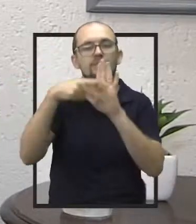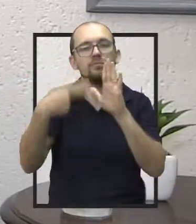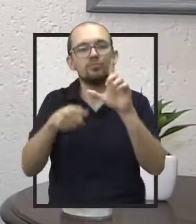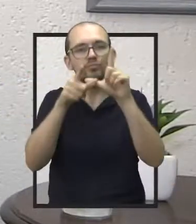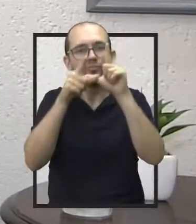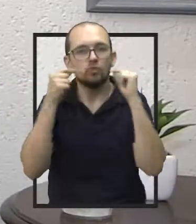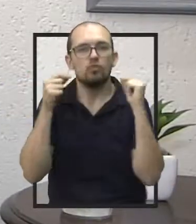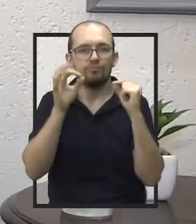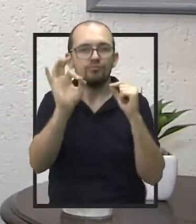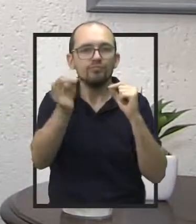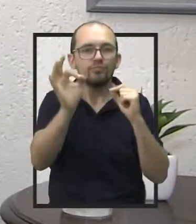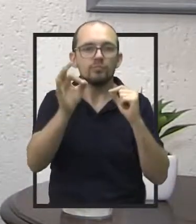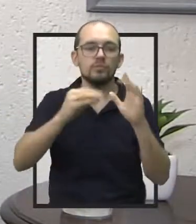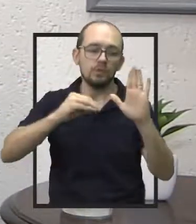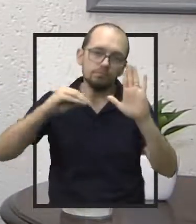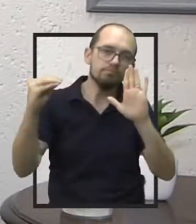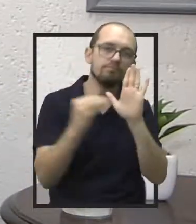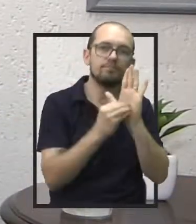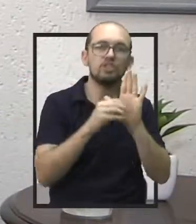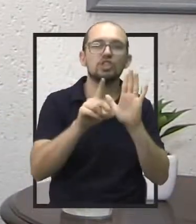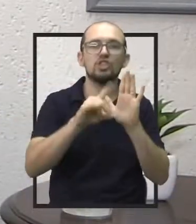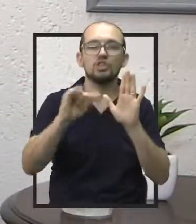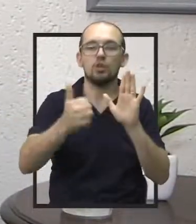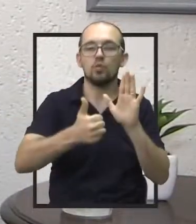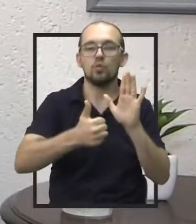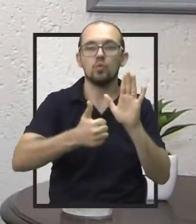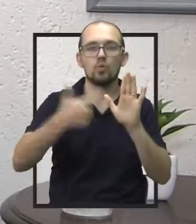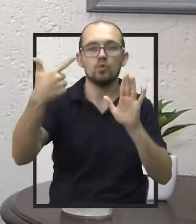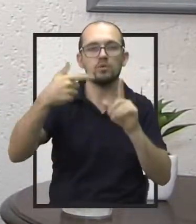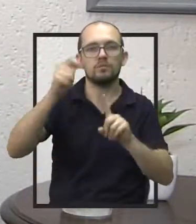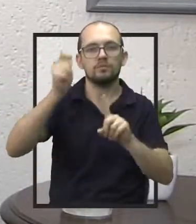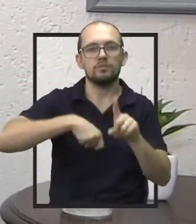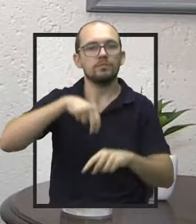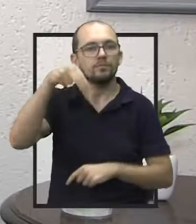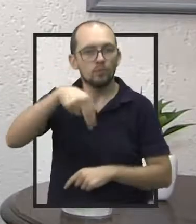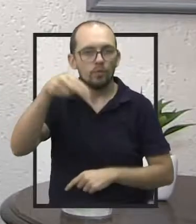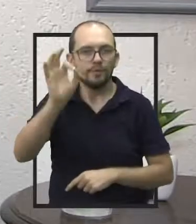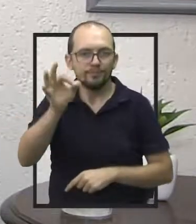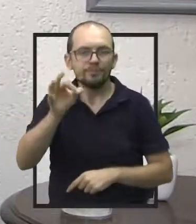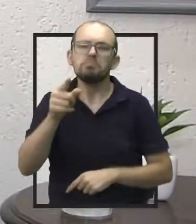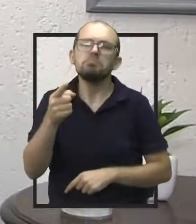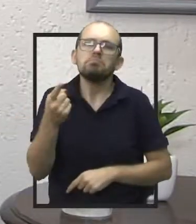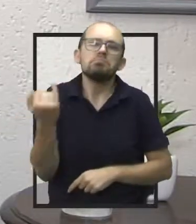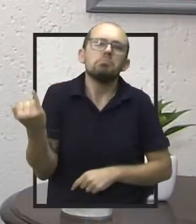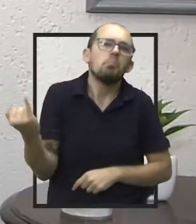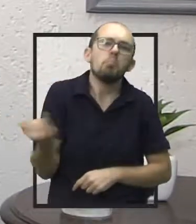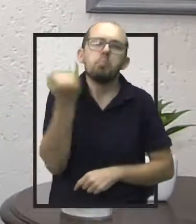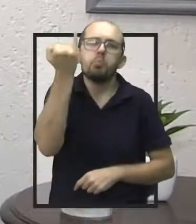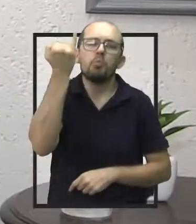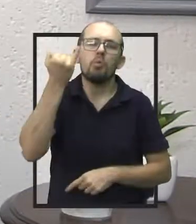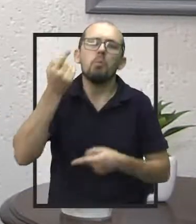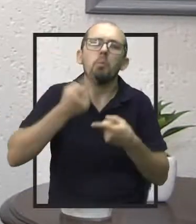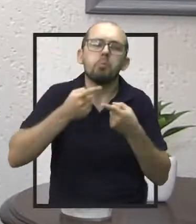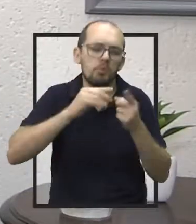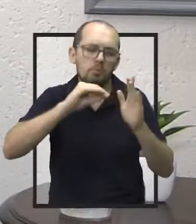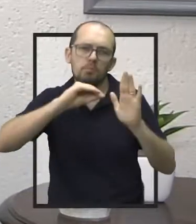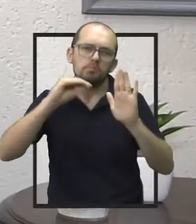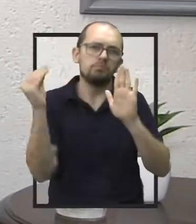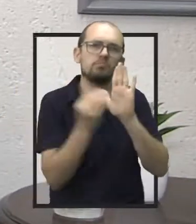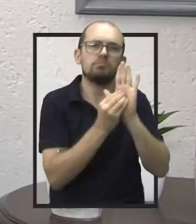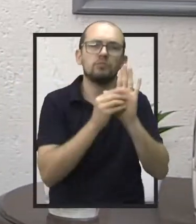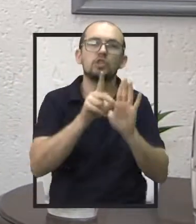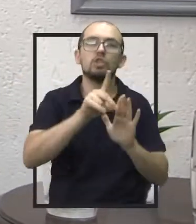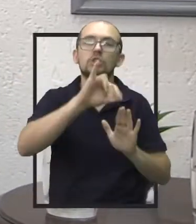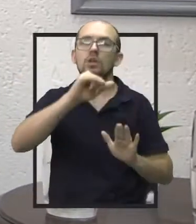que ficou então instituída para o dia 12 de novembro a importância é desse projeto de lei da inclusão dessa